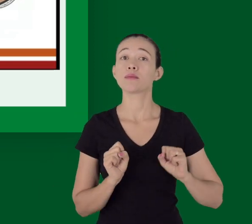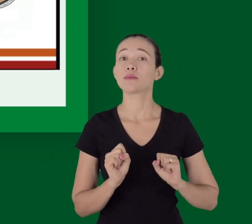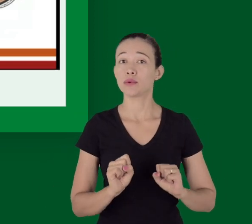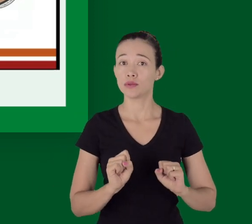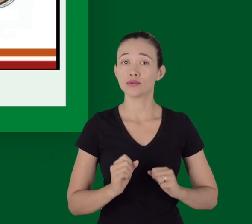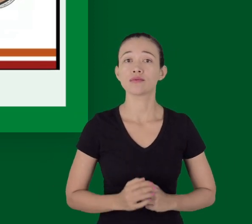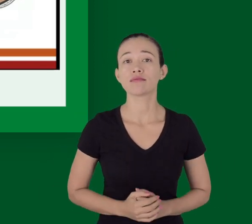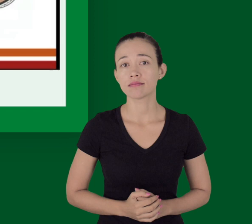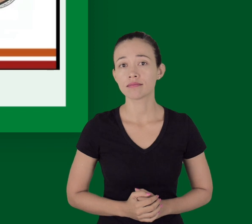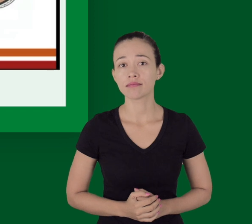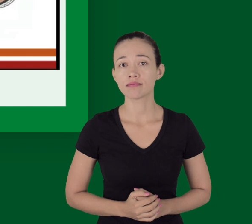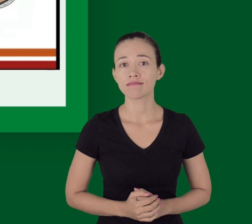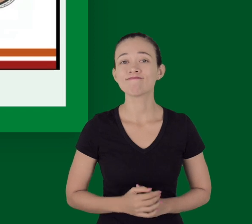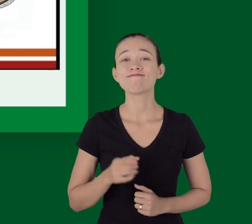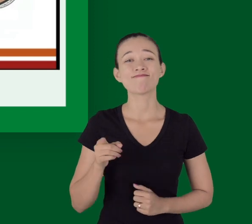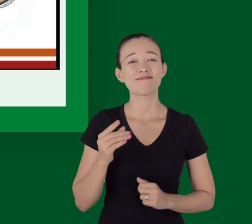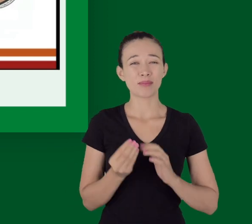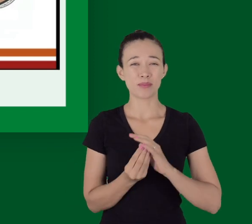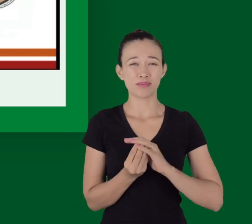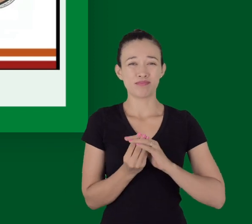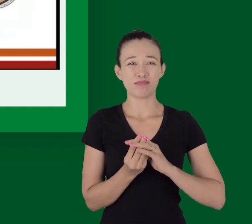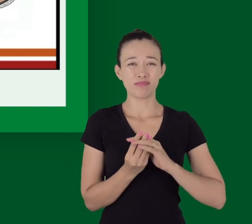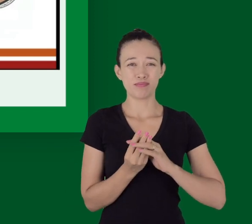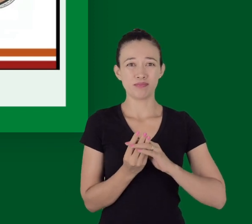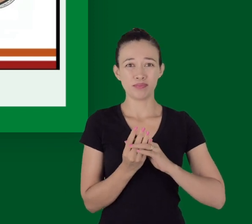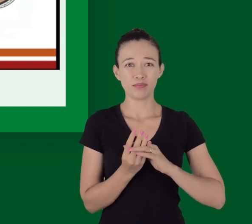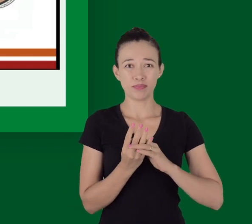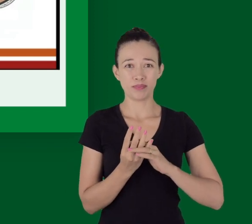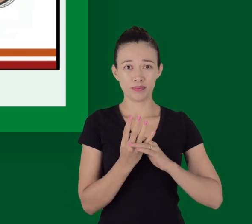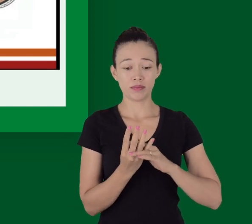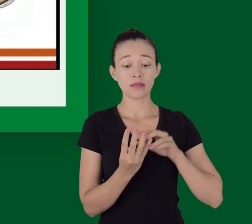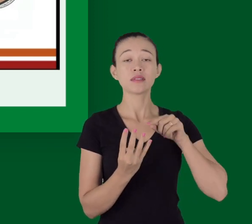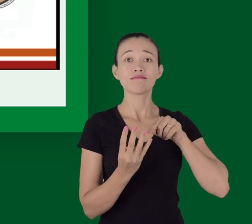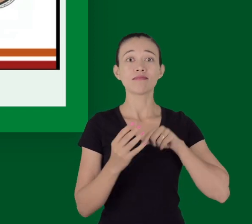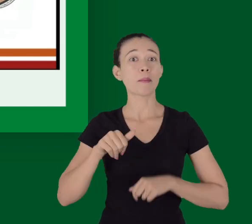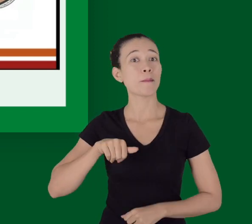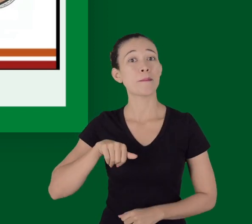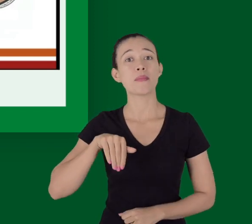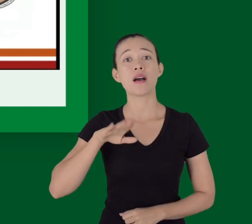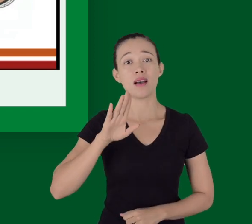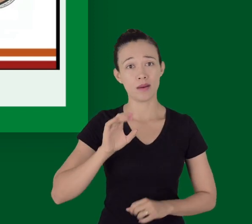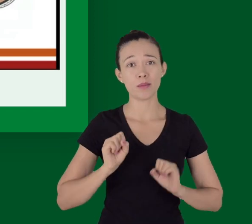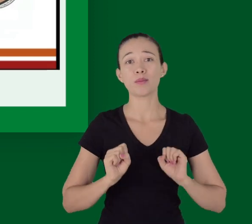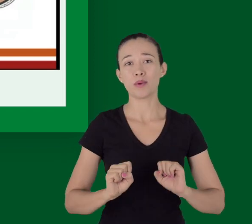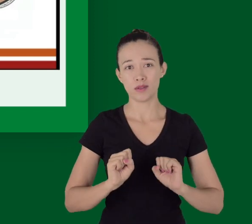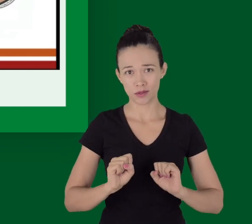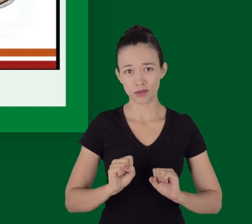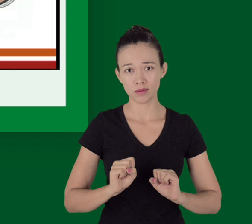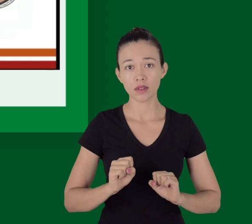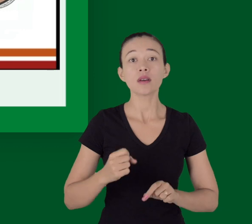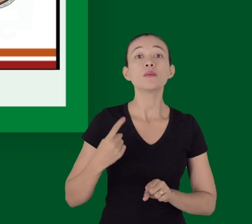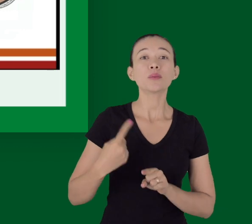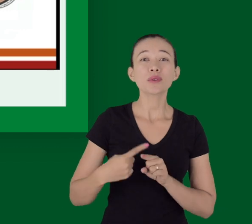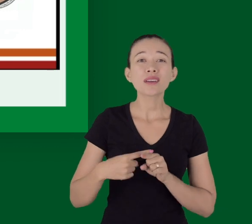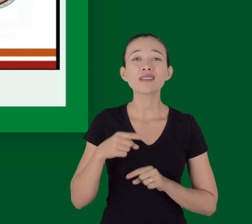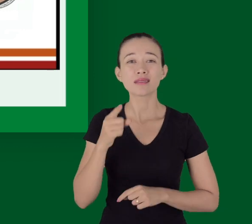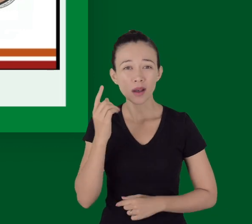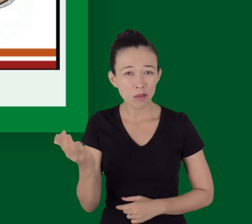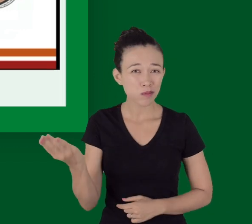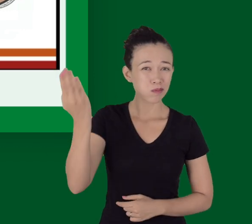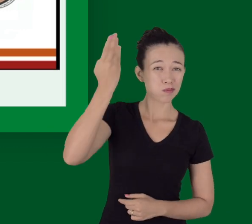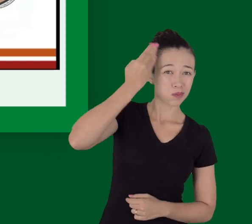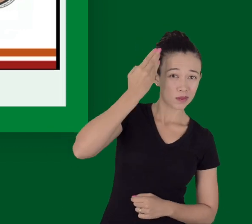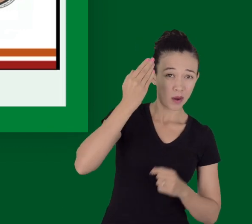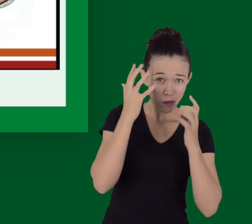três fenômenos que podem acontecer dentro da herniação do cal, que é a mais proeminente, a mais prevalente. Normalmente, é ela